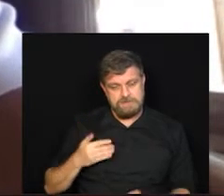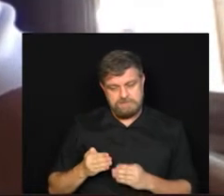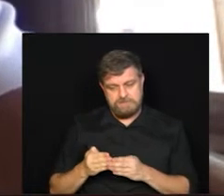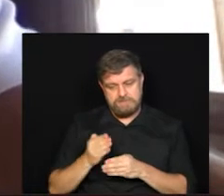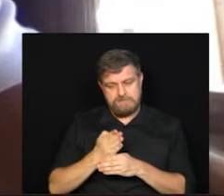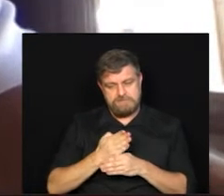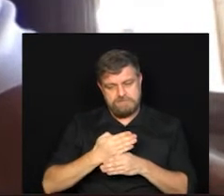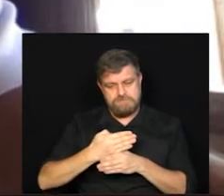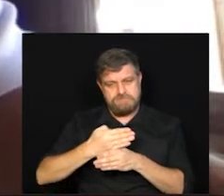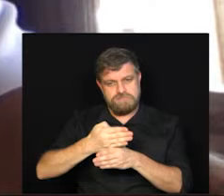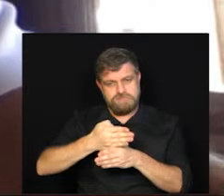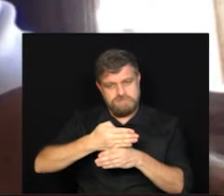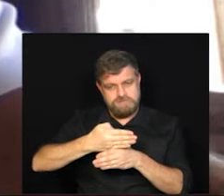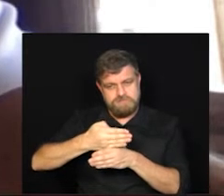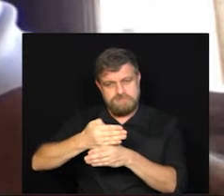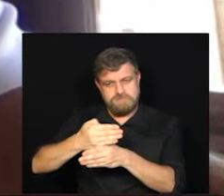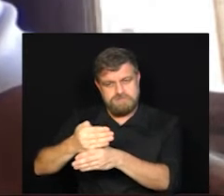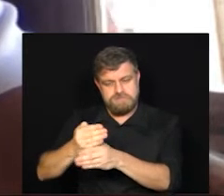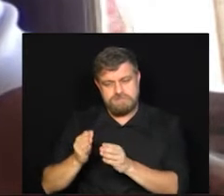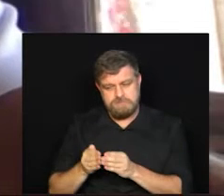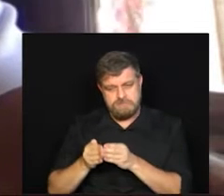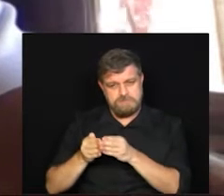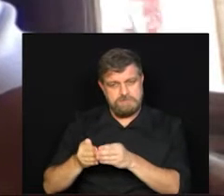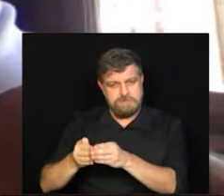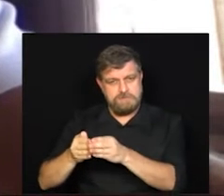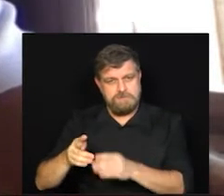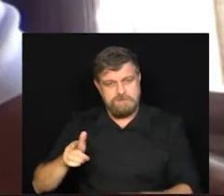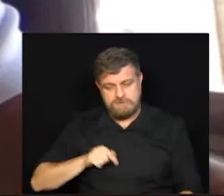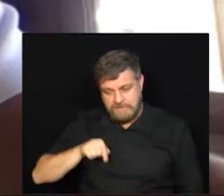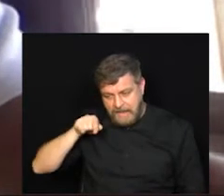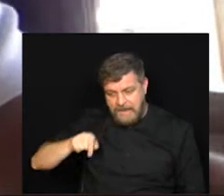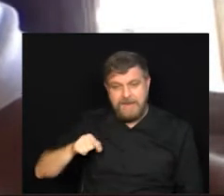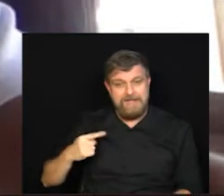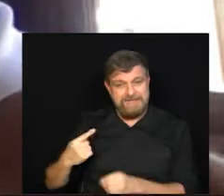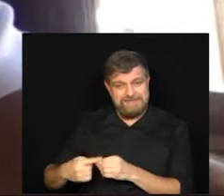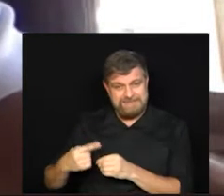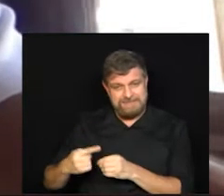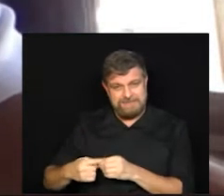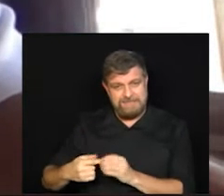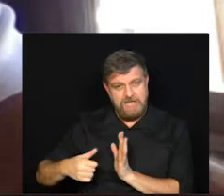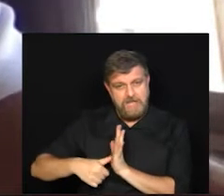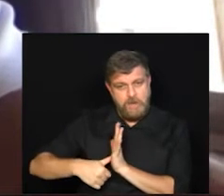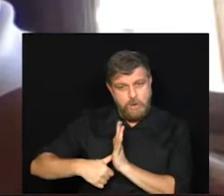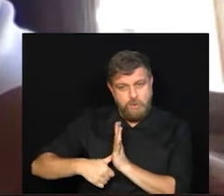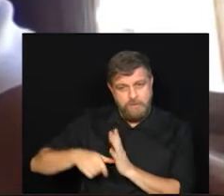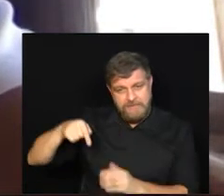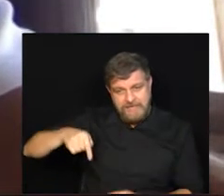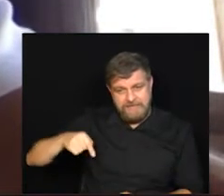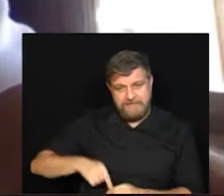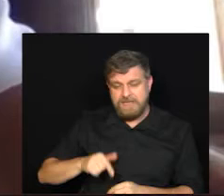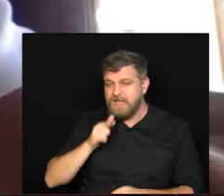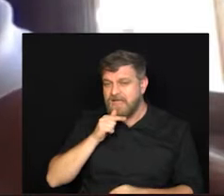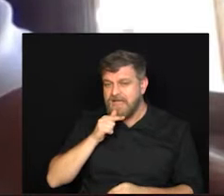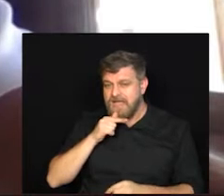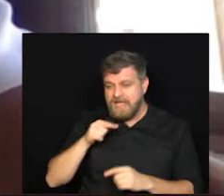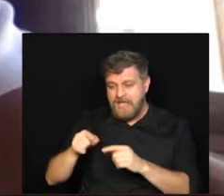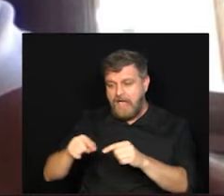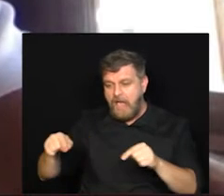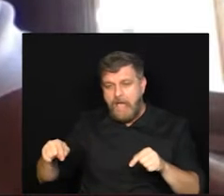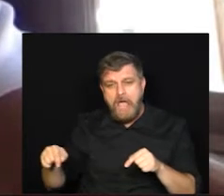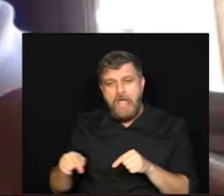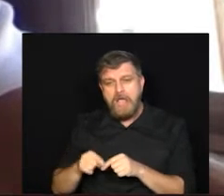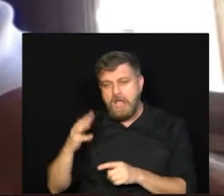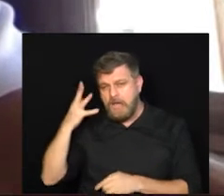7 anos. Através do Grêmio de Vela de Ilhabela, que é um clube de caiçaras que tem aqui. Antigamente eu não